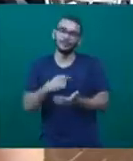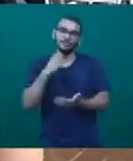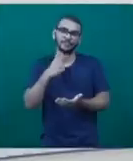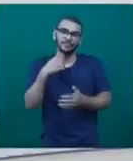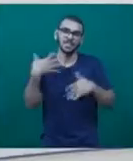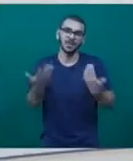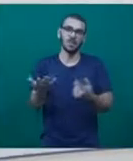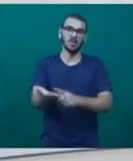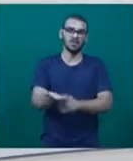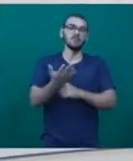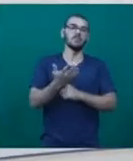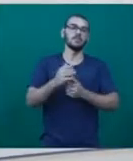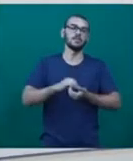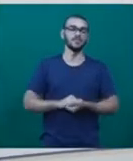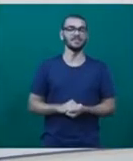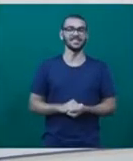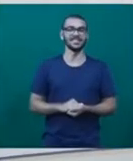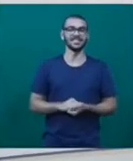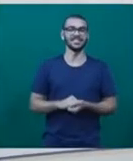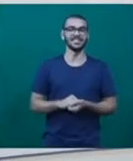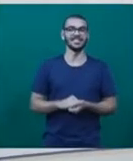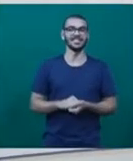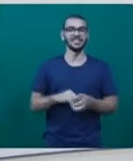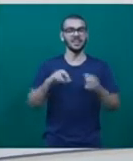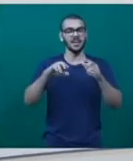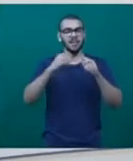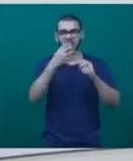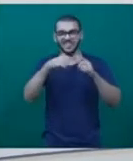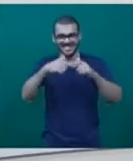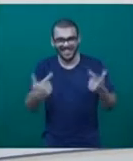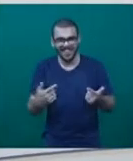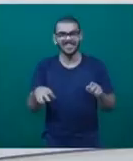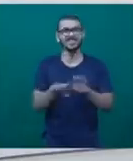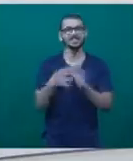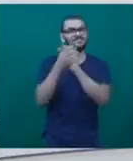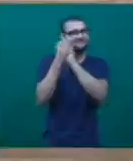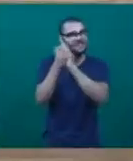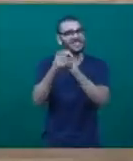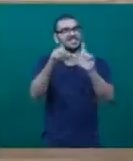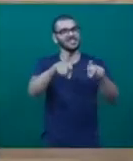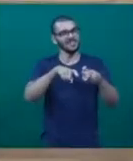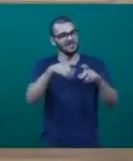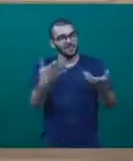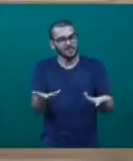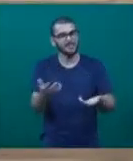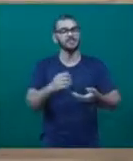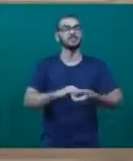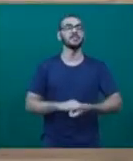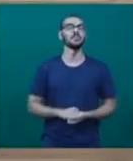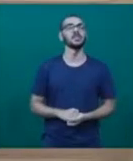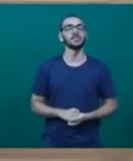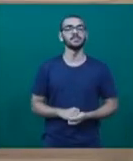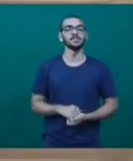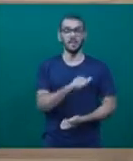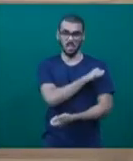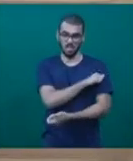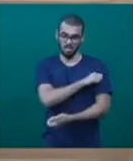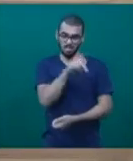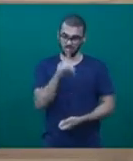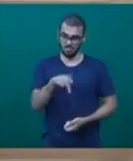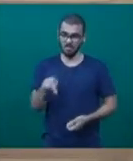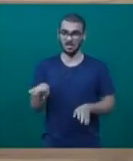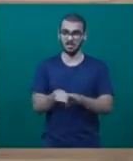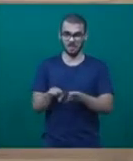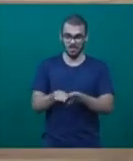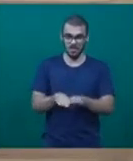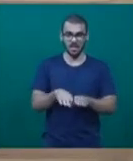bastante mesmo. Thalita, boa sorte para você e sucesso aí também no curso de agronomia. Os alunos e professores do campus do Pontal,